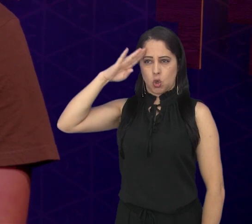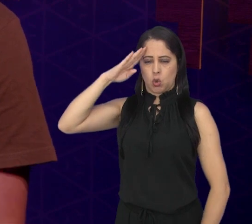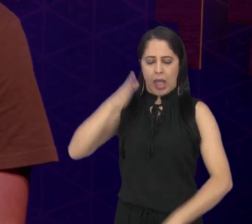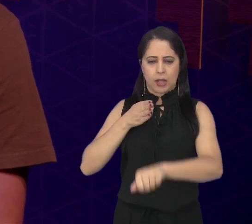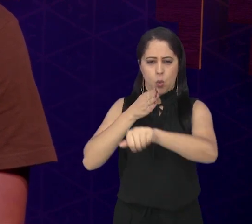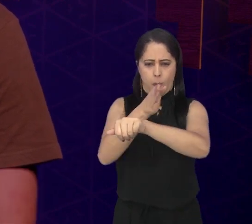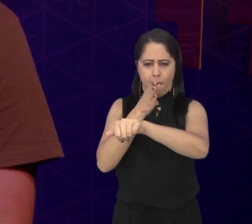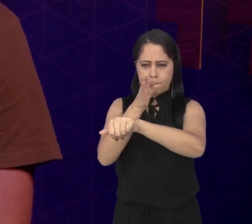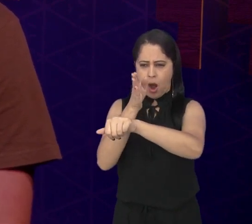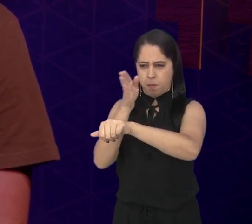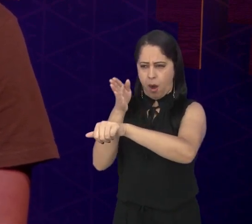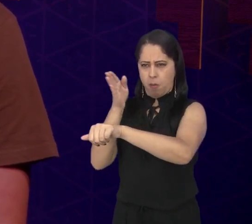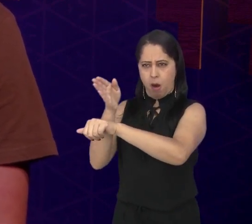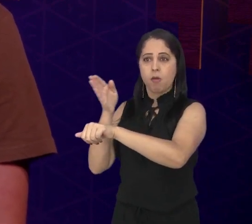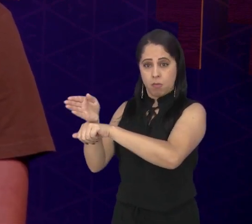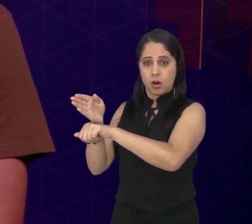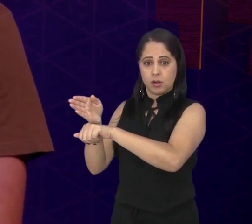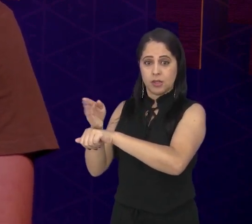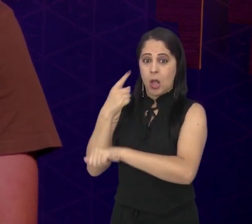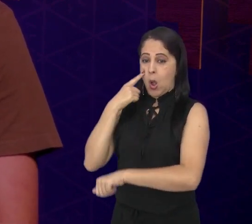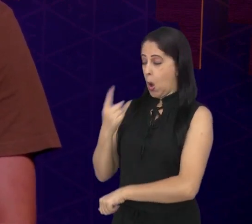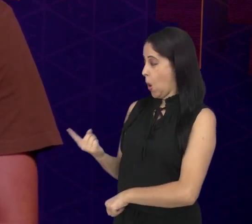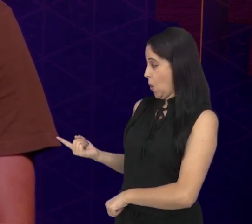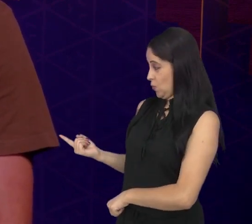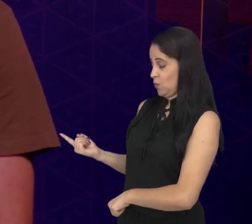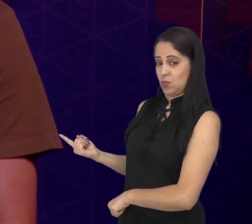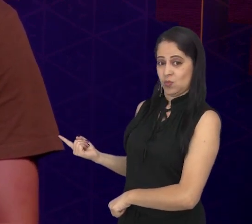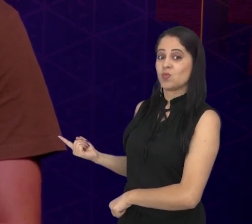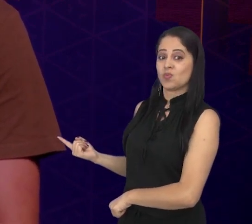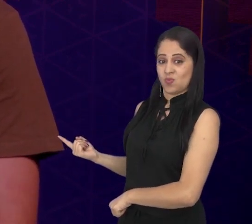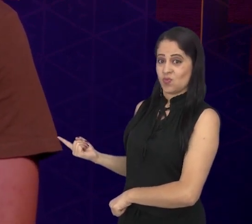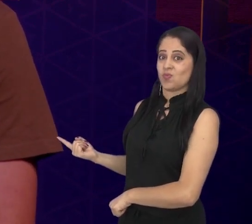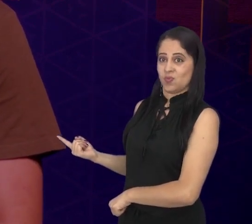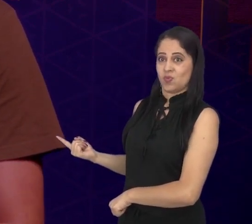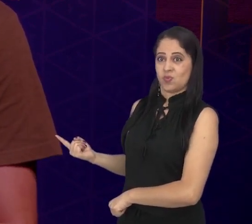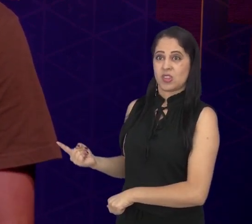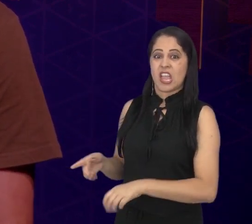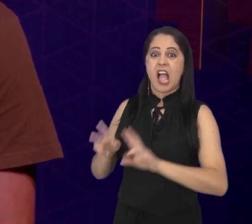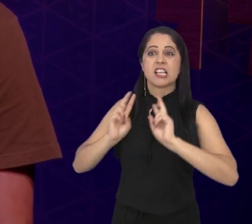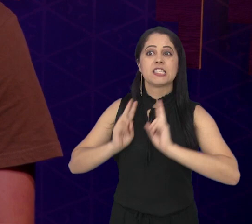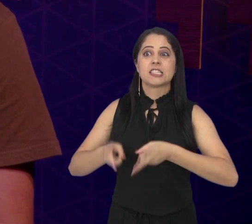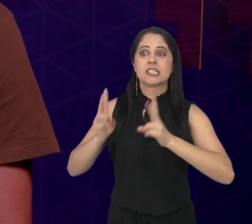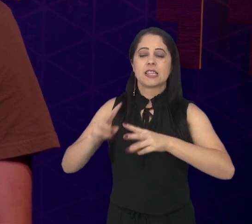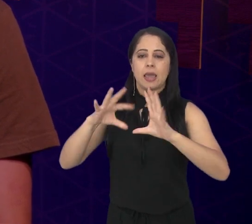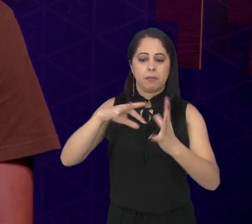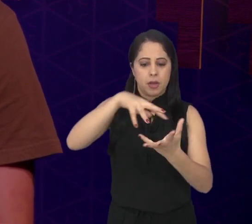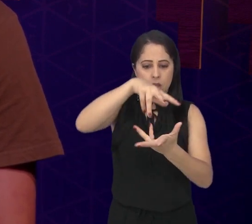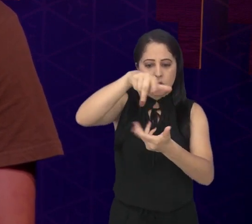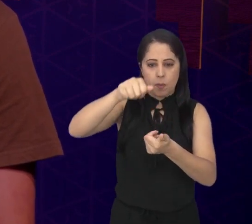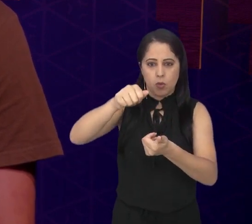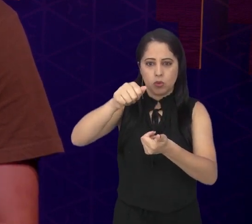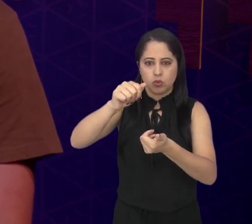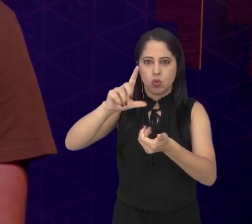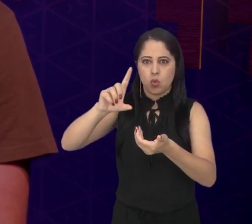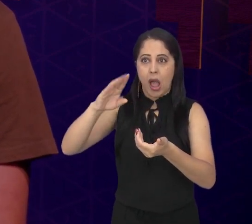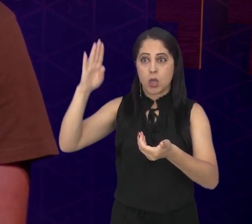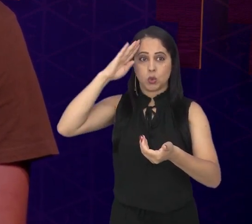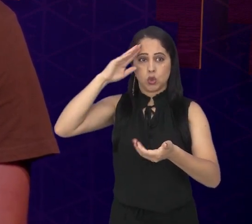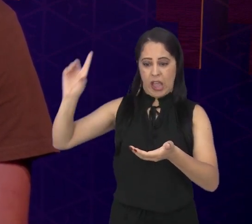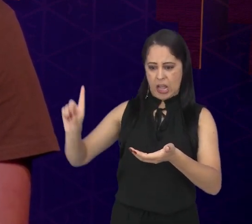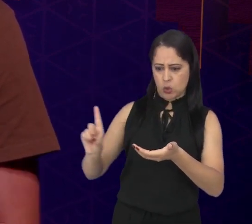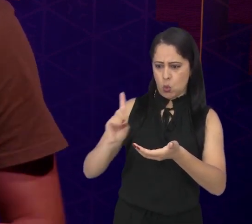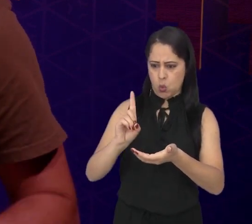militar em tudo quanto é lugar. Então, tem Stormtrooper em quase todos os países. Onde não tem Stormtrooper,